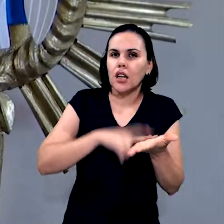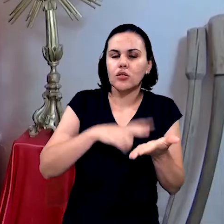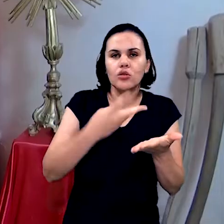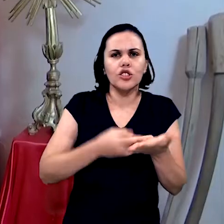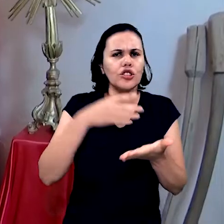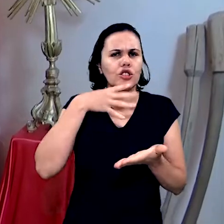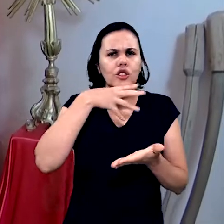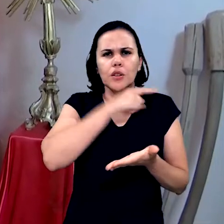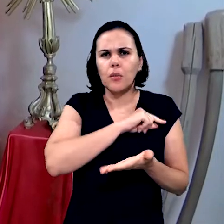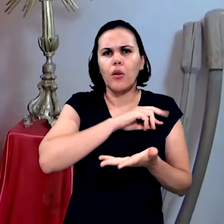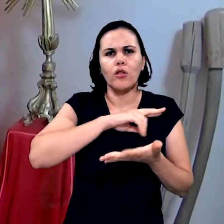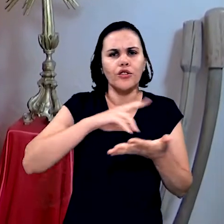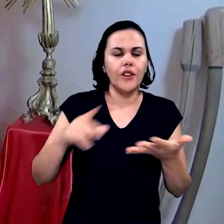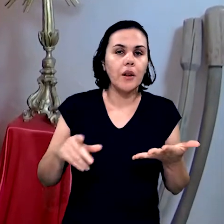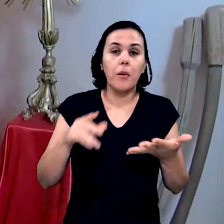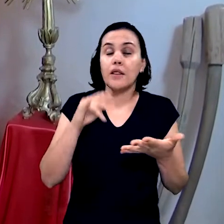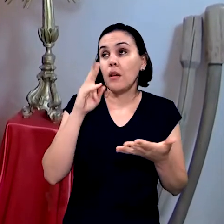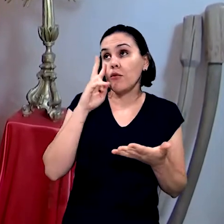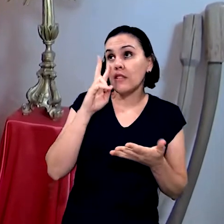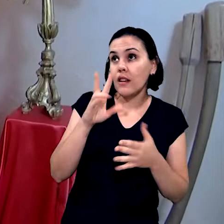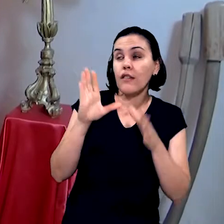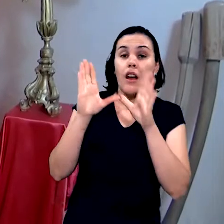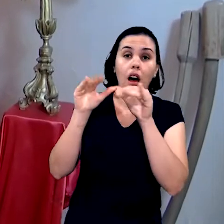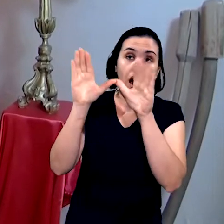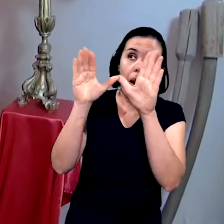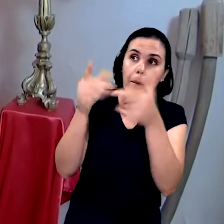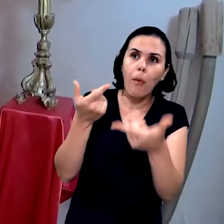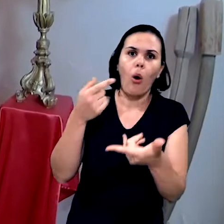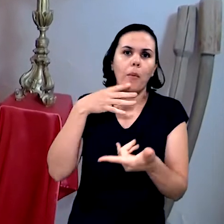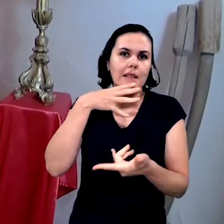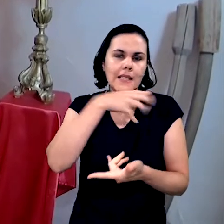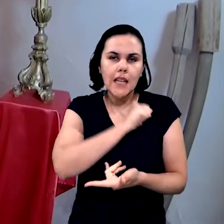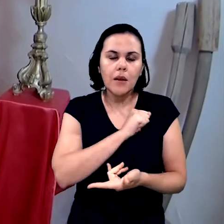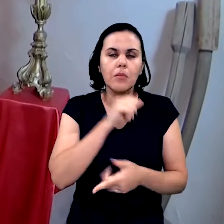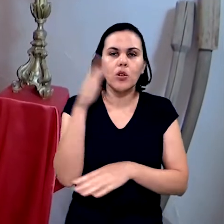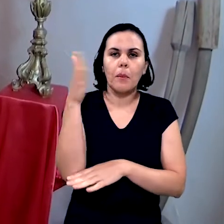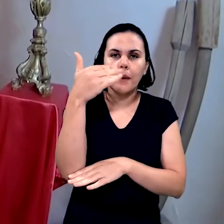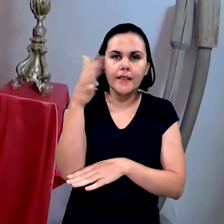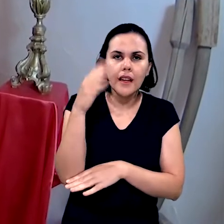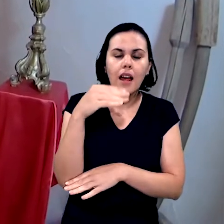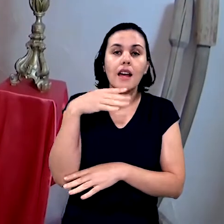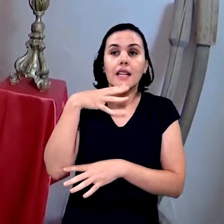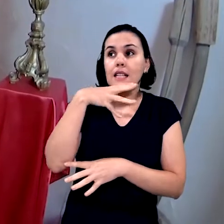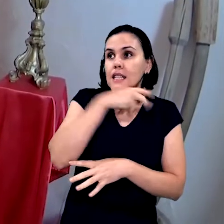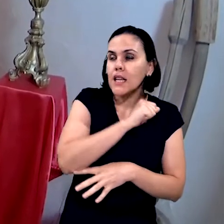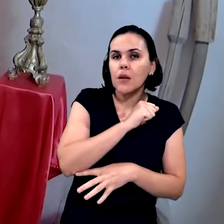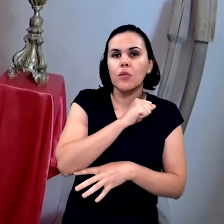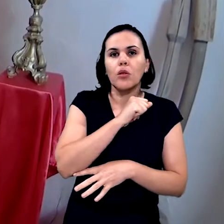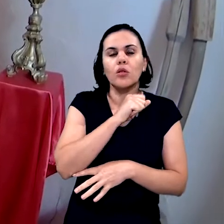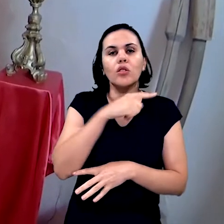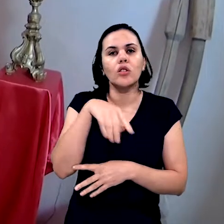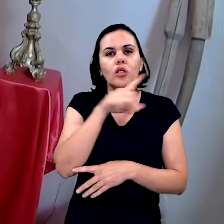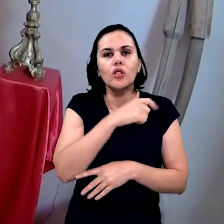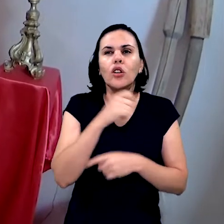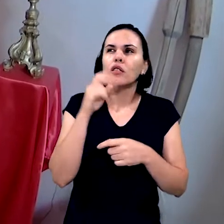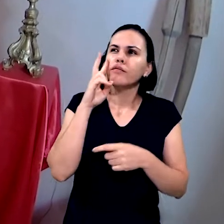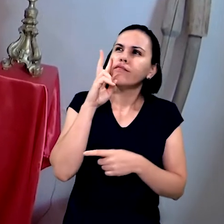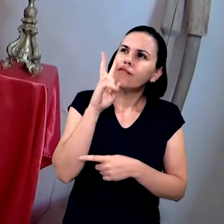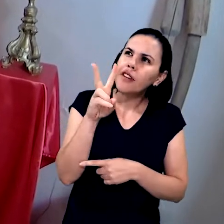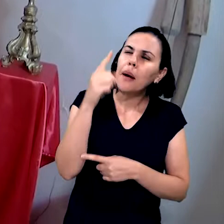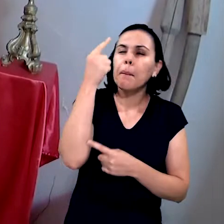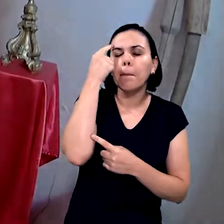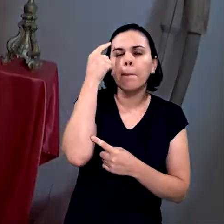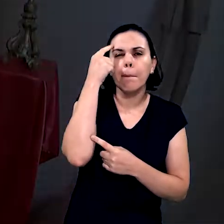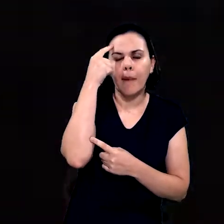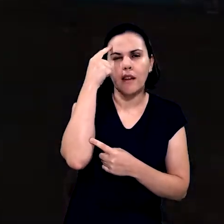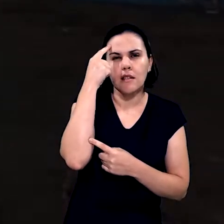traduzido em vários simbolismos, e esse simbolismo da pomba, da bandeira, na festa do divino, ele é muito forte. E é isso que a gente também tem que